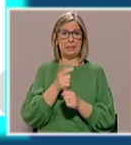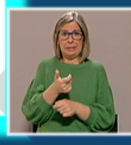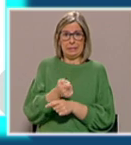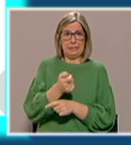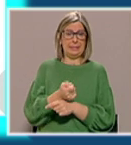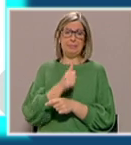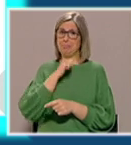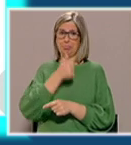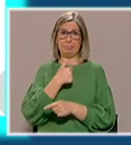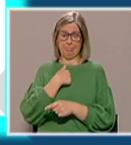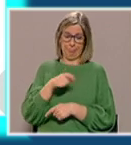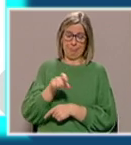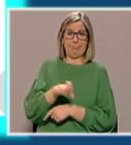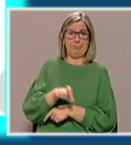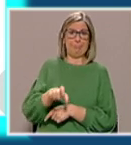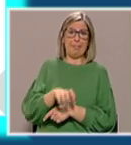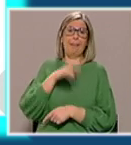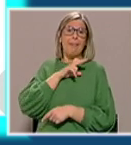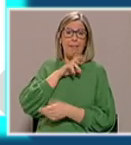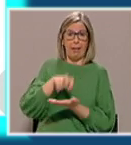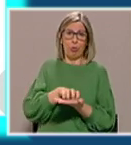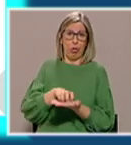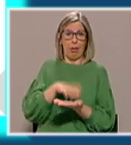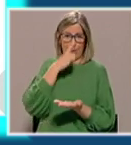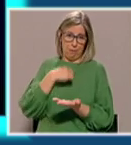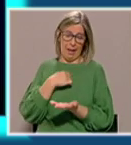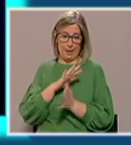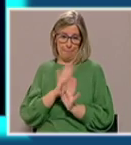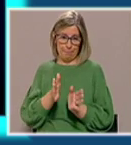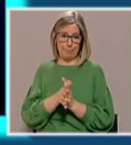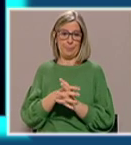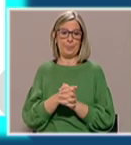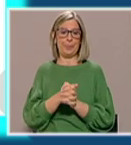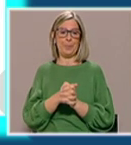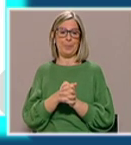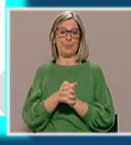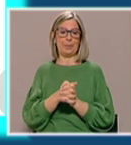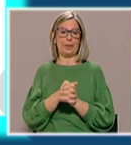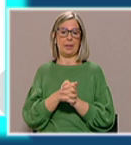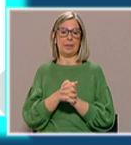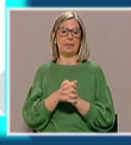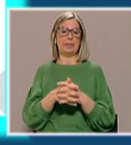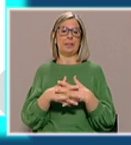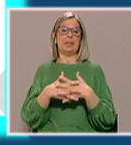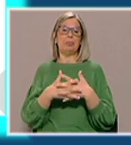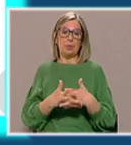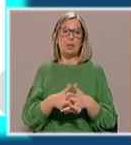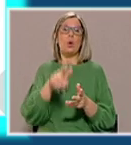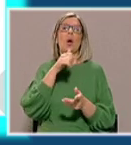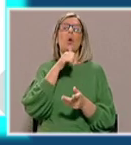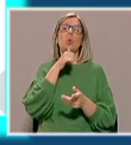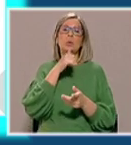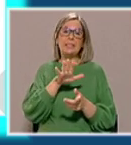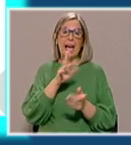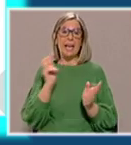funcionar. E, portanto, eu cliquei cedo demais. Mas não faz mal. Portanto, este exercício vocês já viram. A entrada de sangue nas aurículas